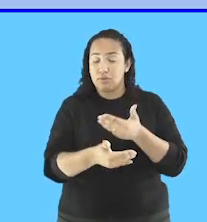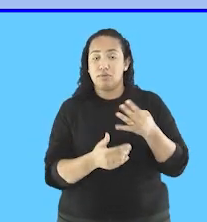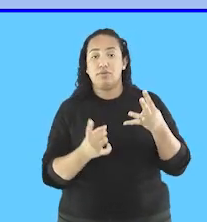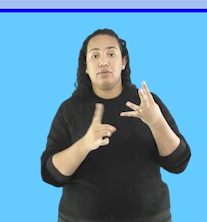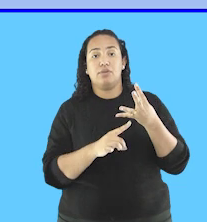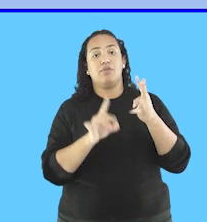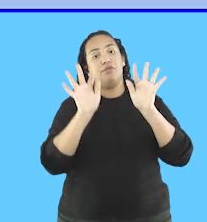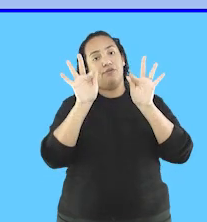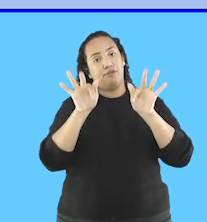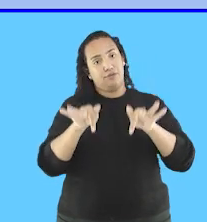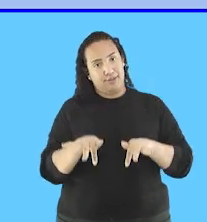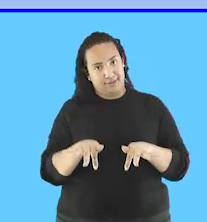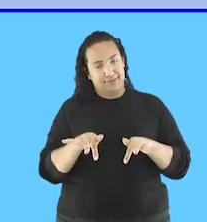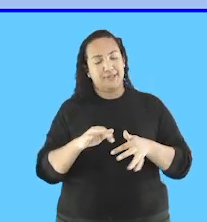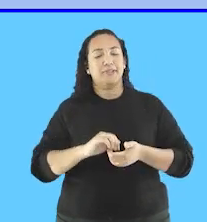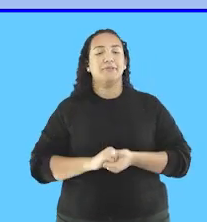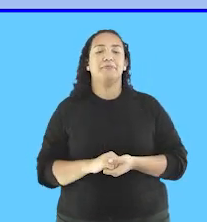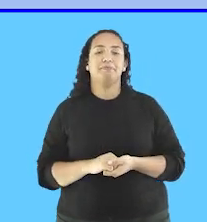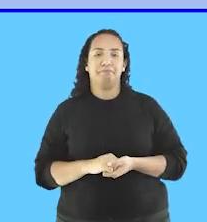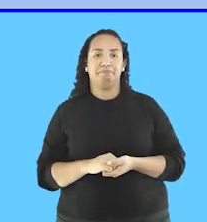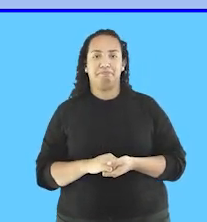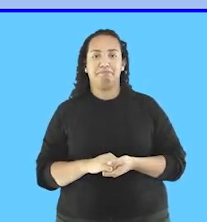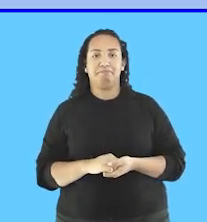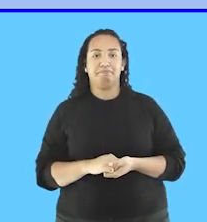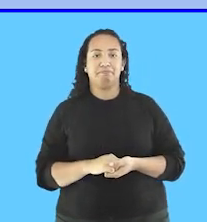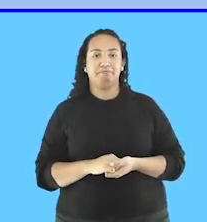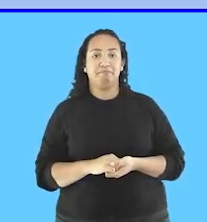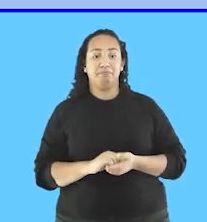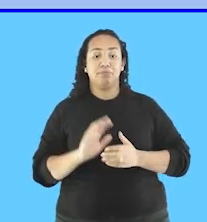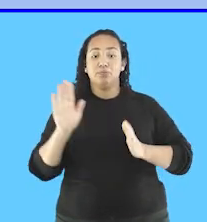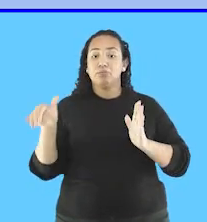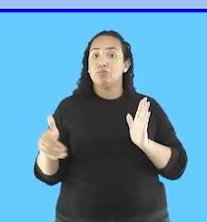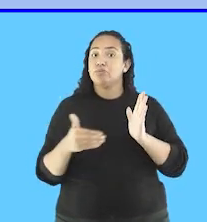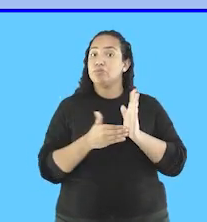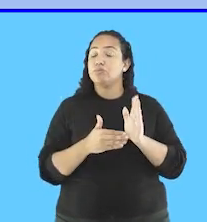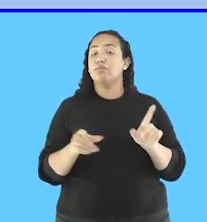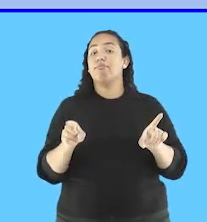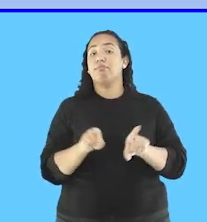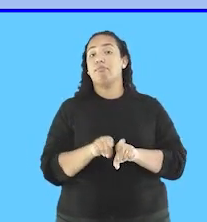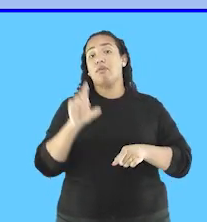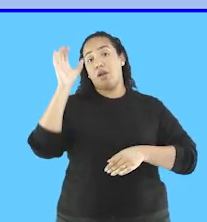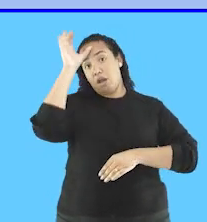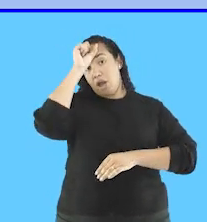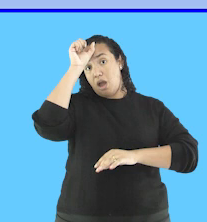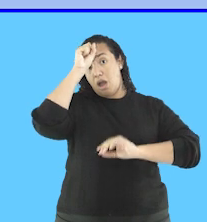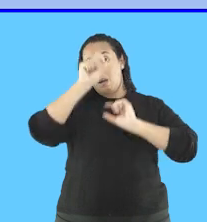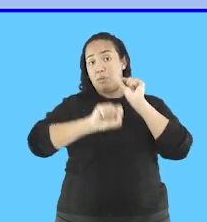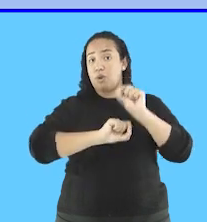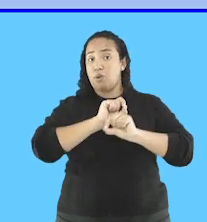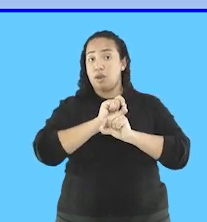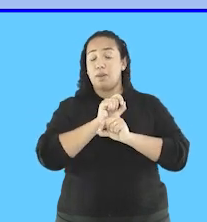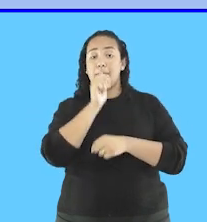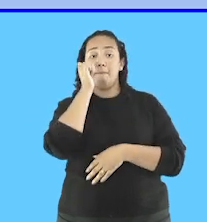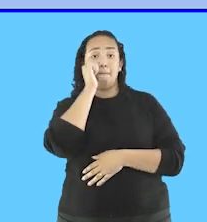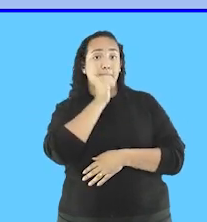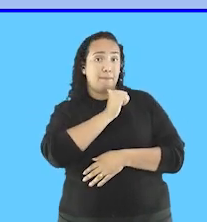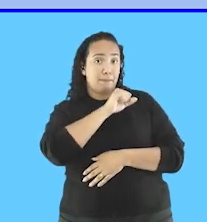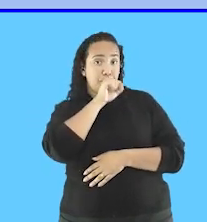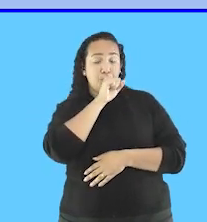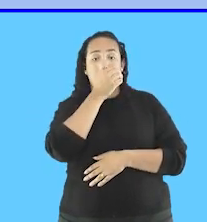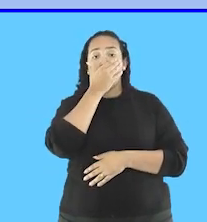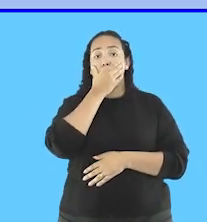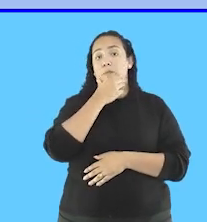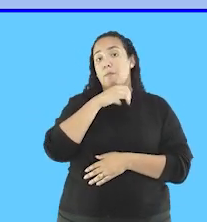desenvolvimento e desfecho ou final. E, por fim, aprendemos que devemos obedecer